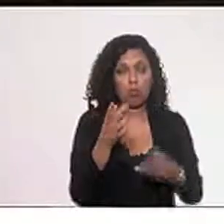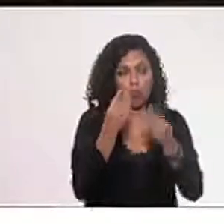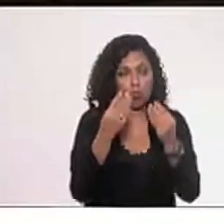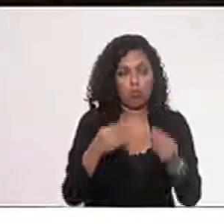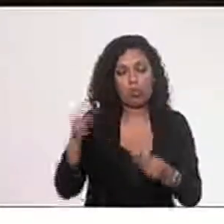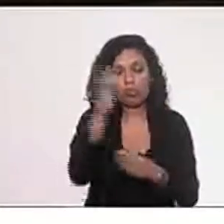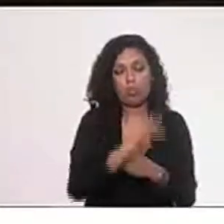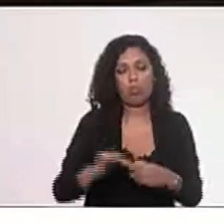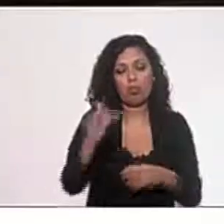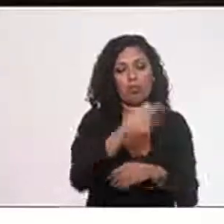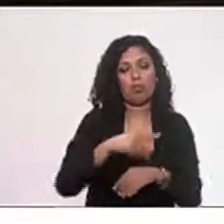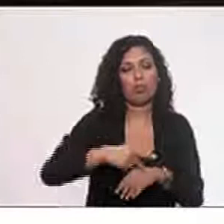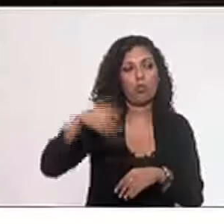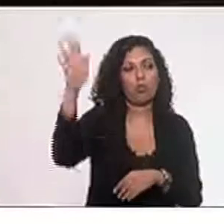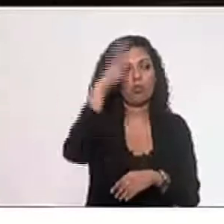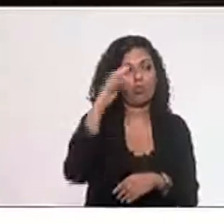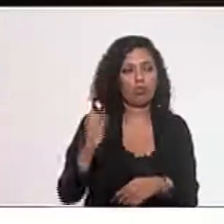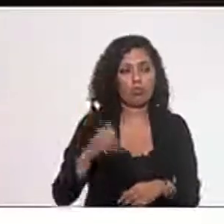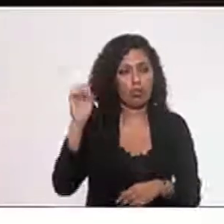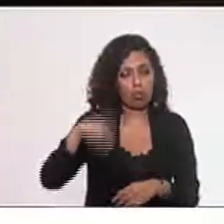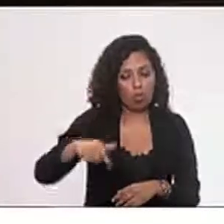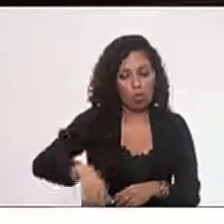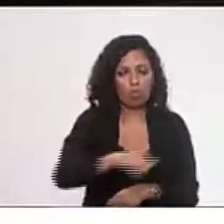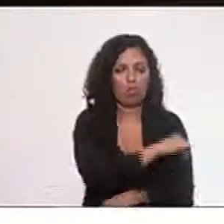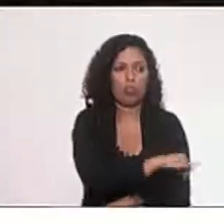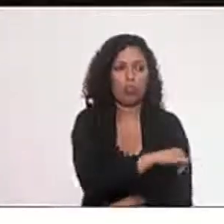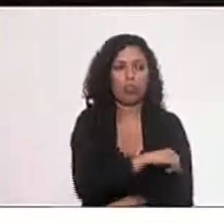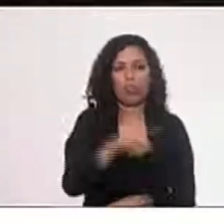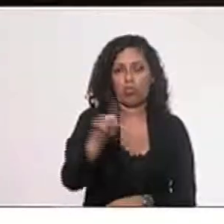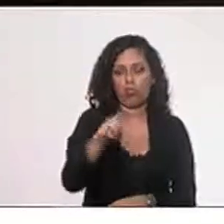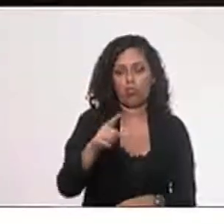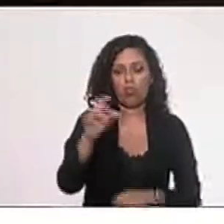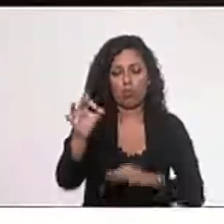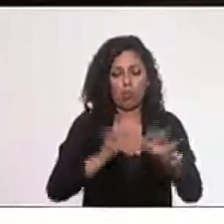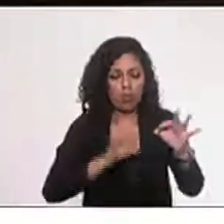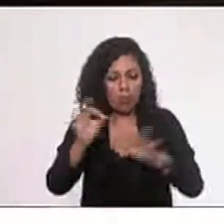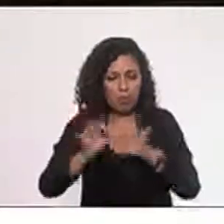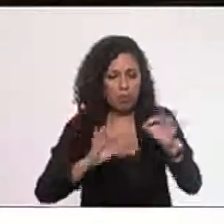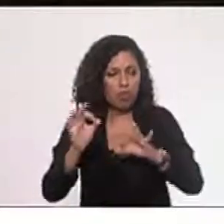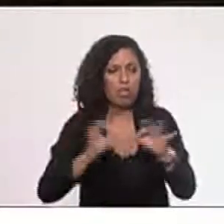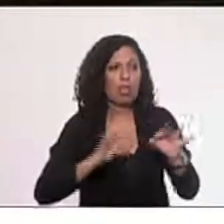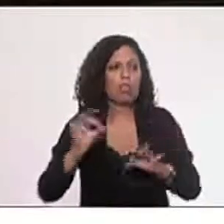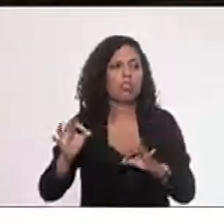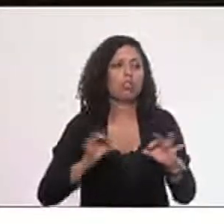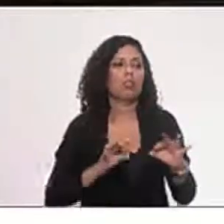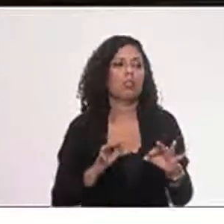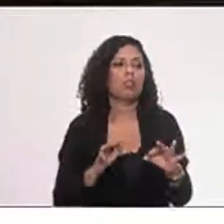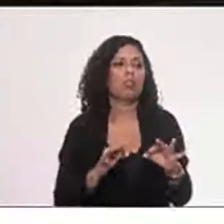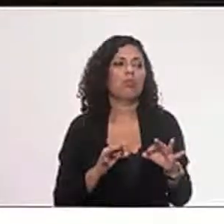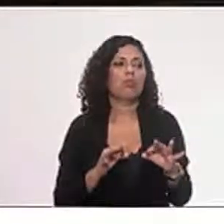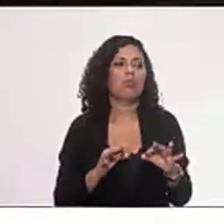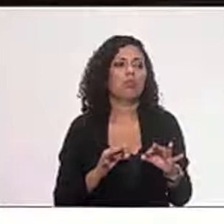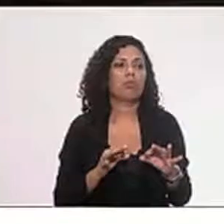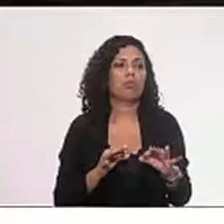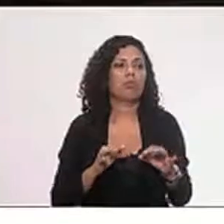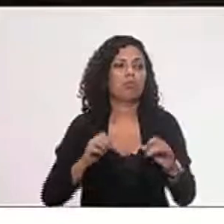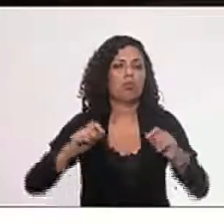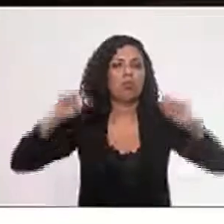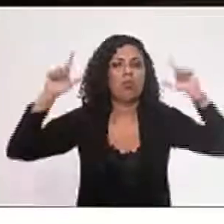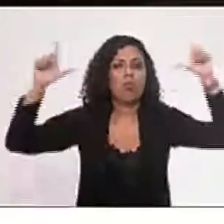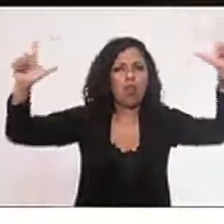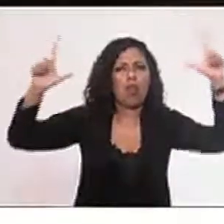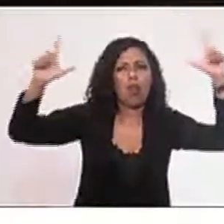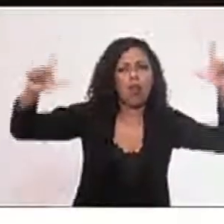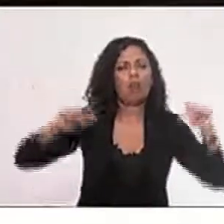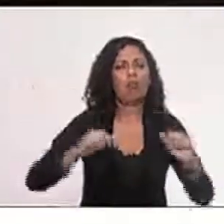pelo brasil inteiro não apenas no rio de janeiro estão organizando agendas estão organizando jornadas de